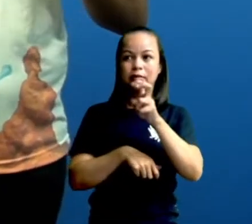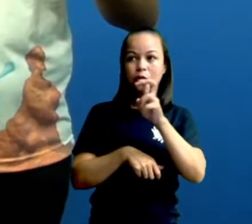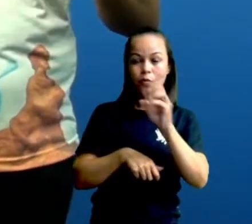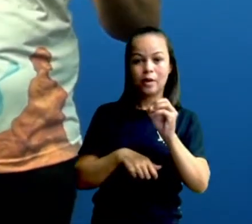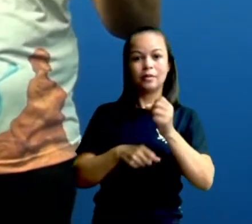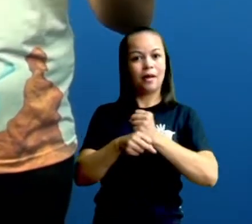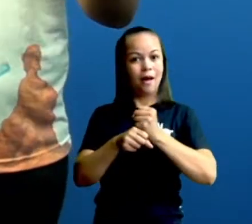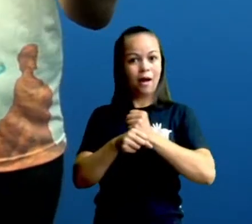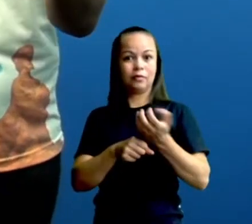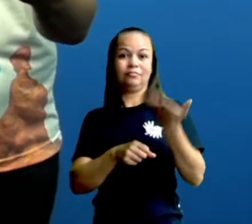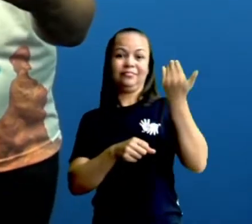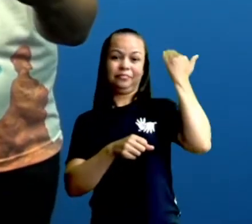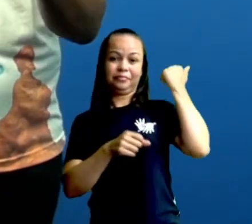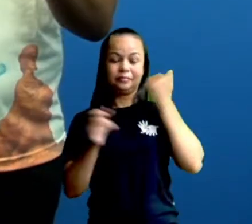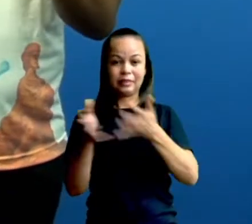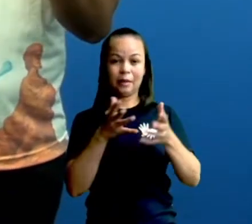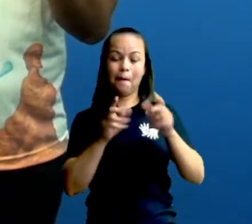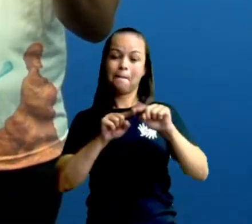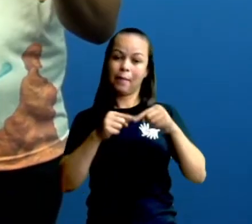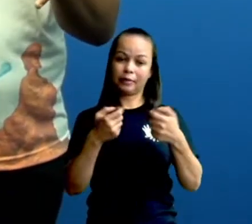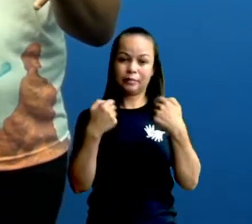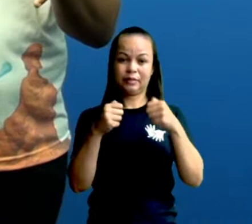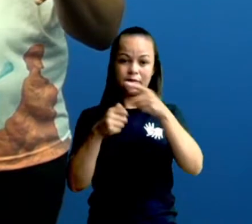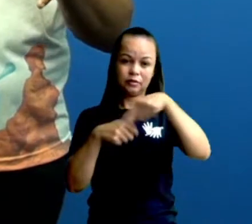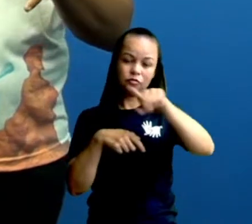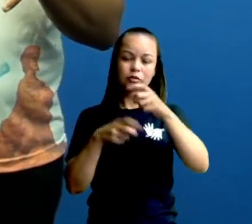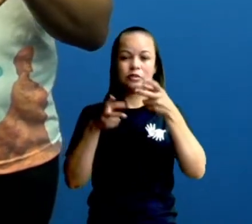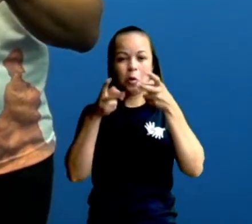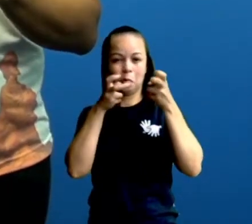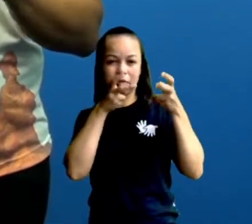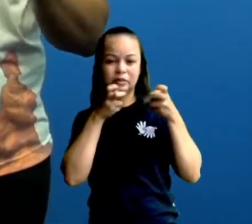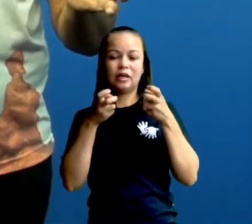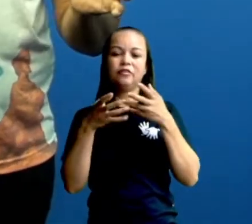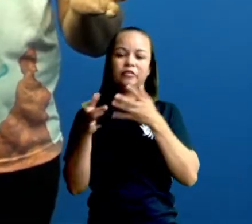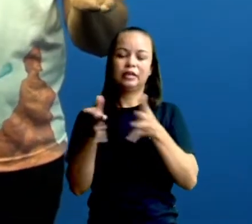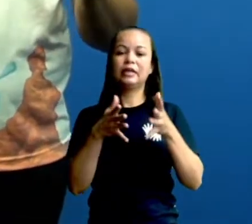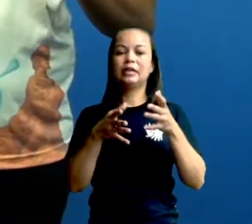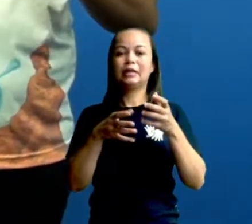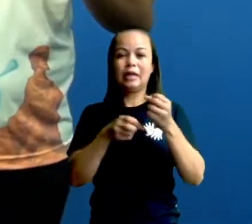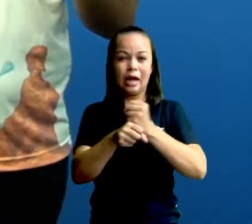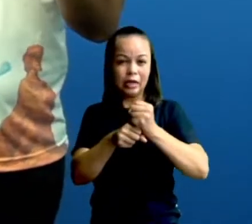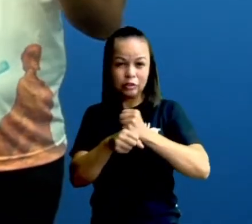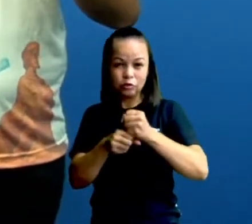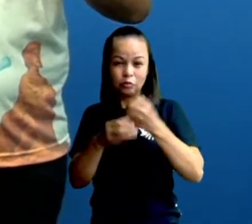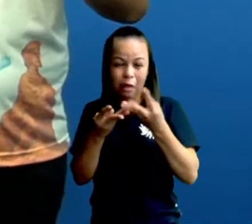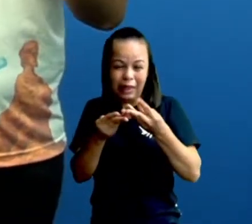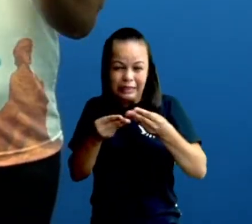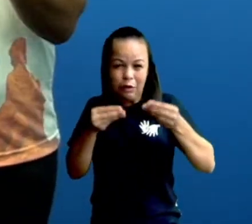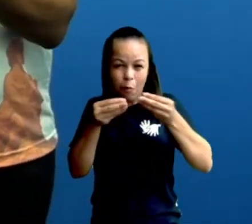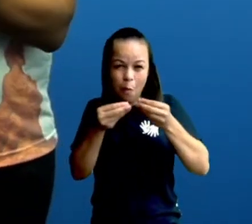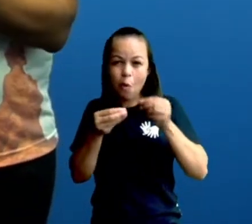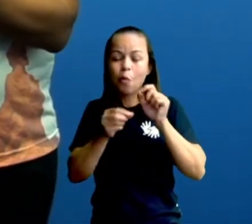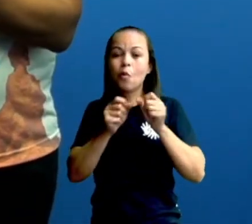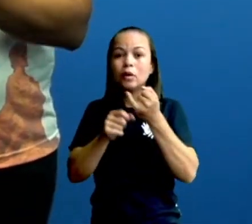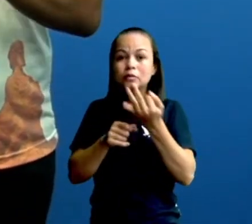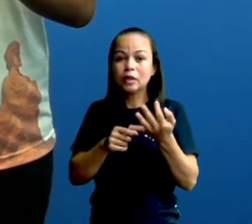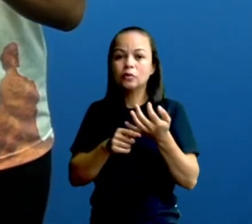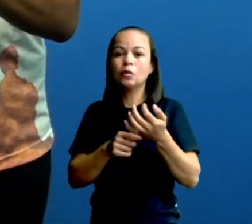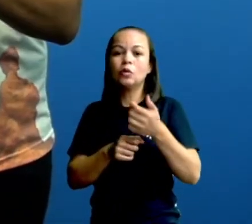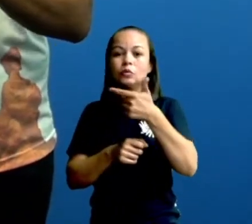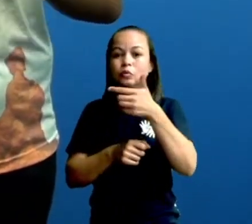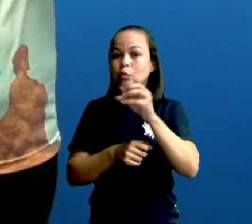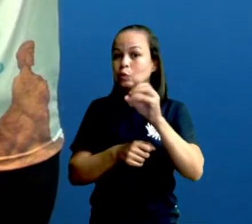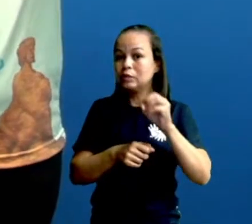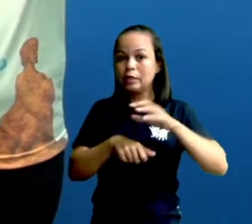para você, mas é interessante vocês observarem que, em média, um plástico leva de 200 até 400 anos para se decompor na natureza.